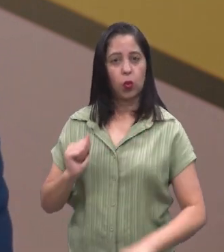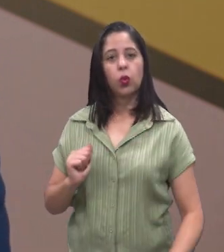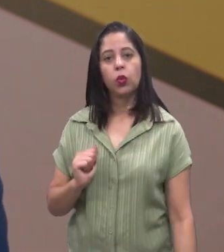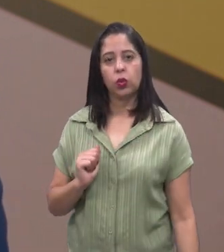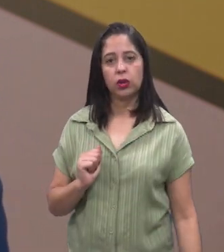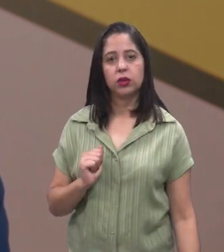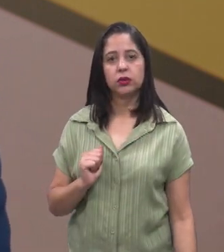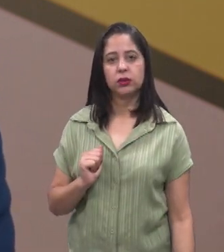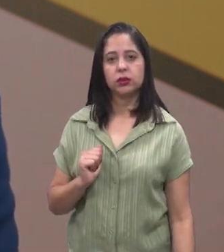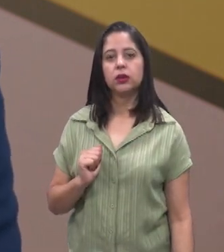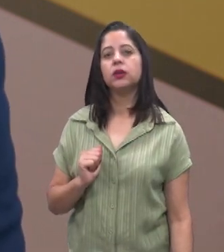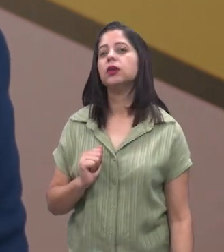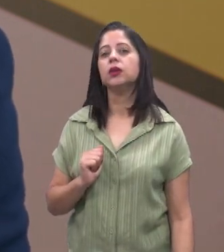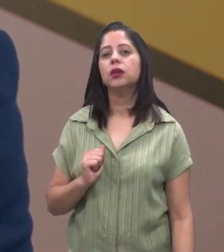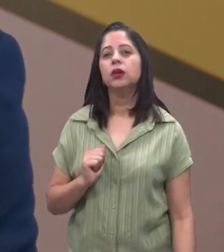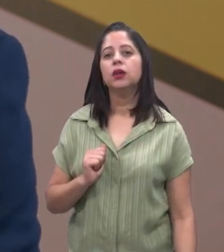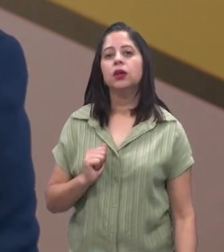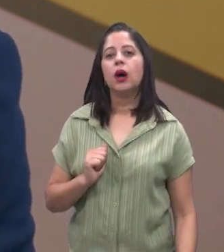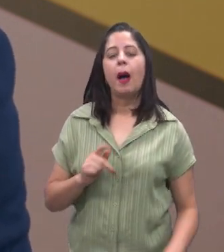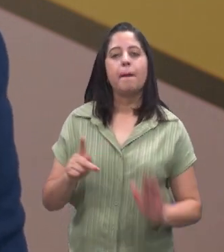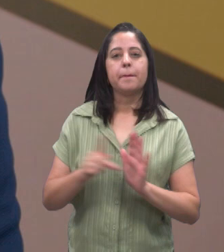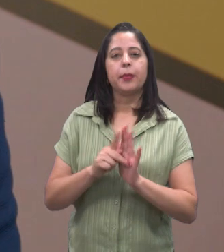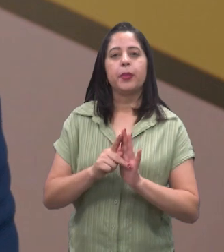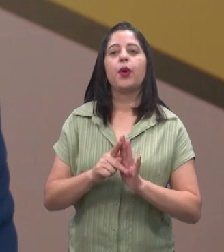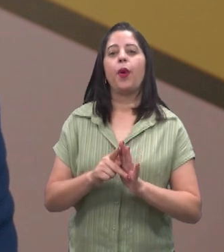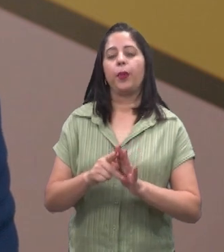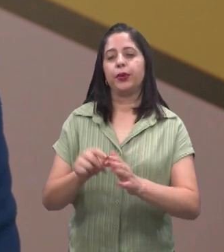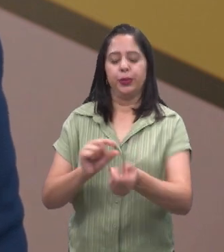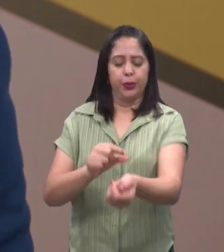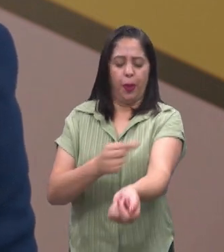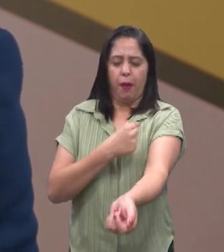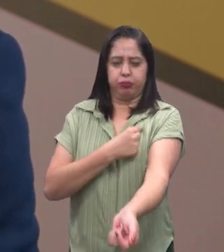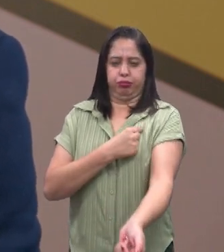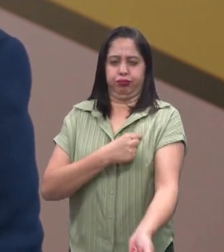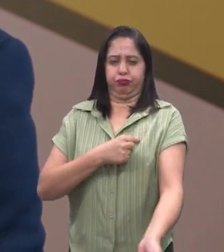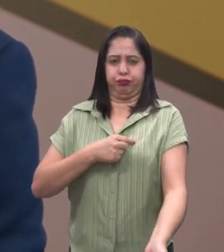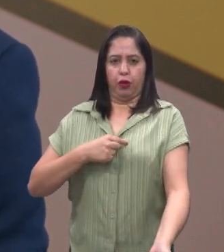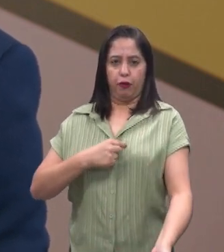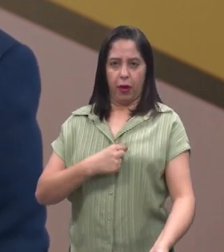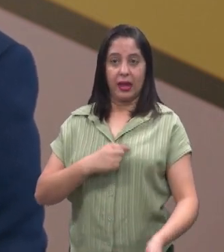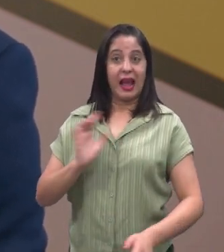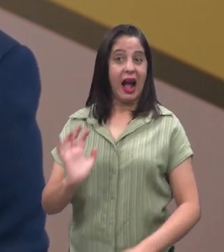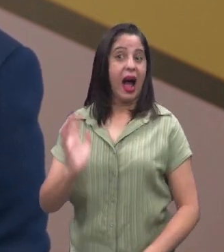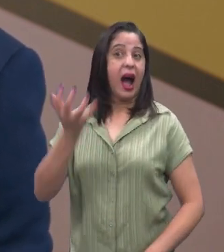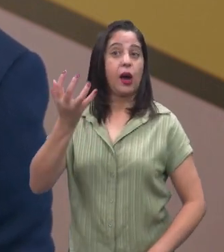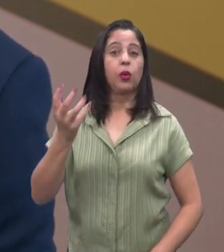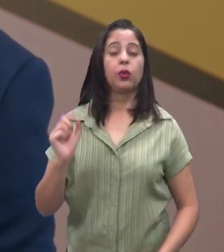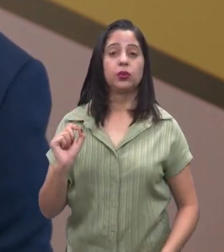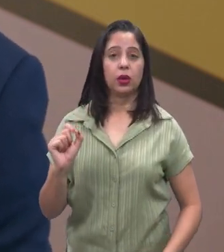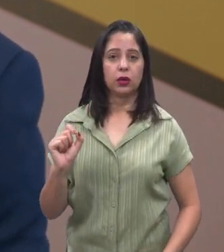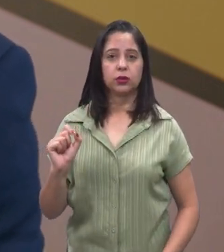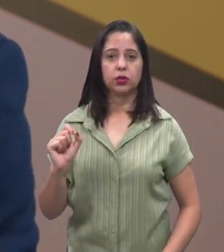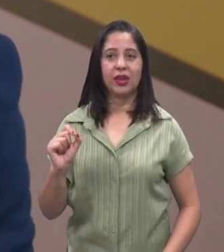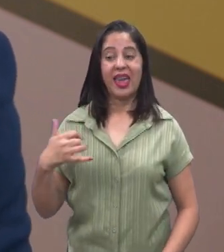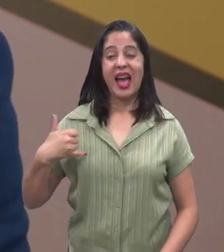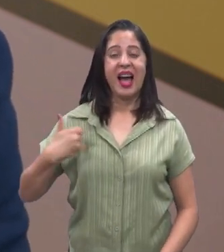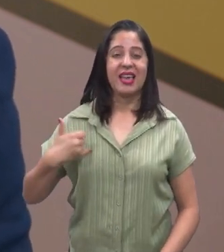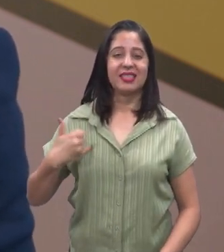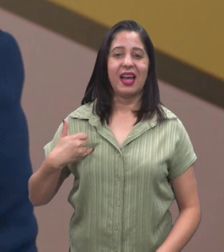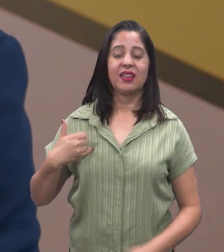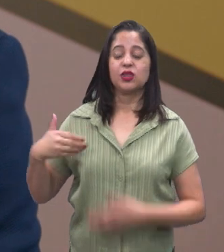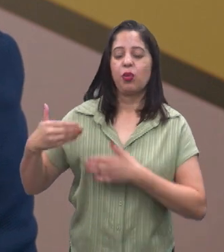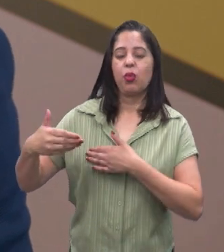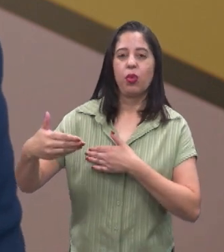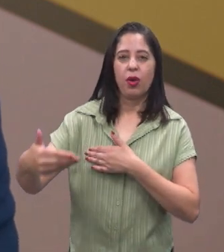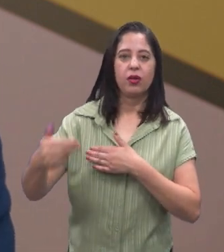principalmente as doenças relacionadas à doença coronária, insuficiência cardíaca, elas tendem a acontecer com a idade.